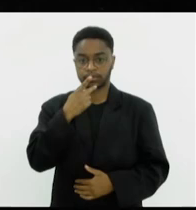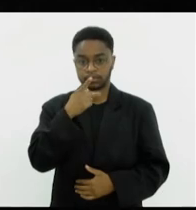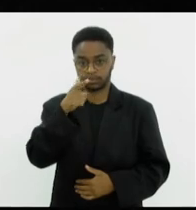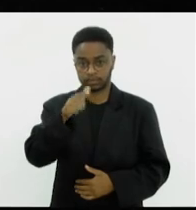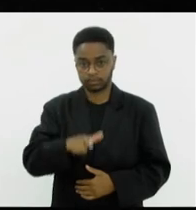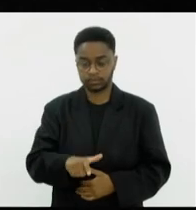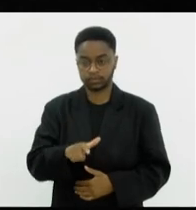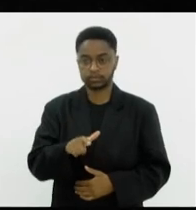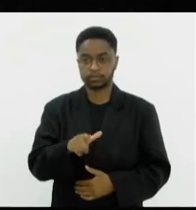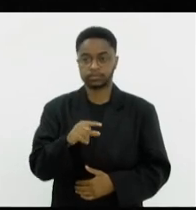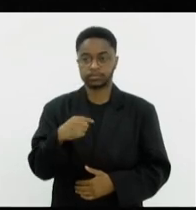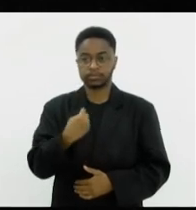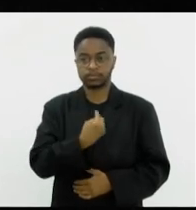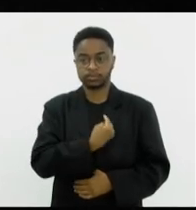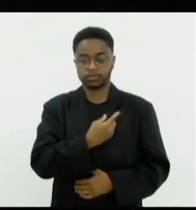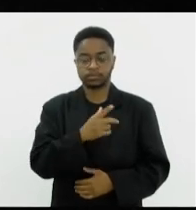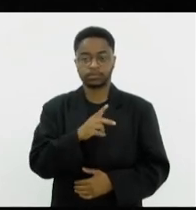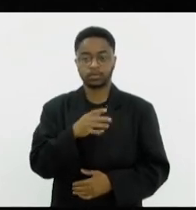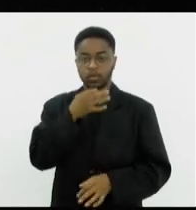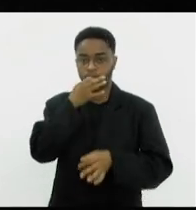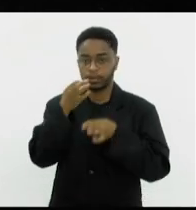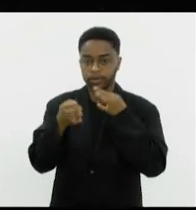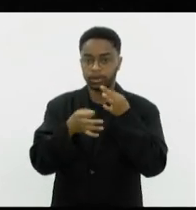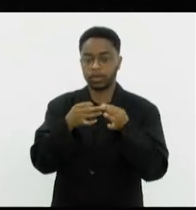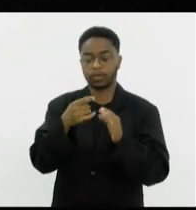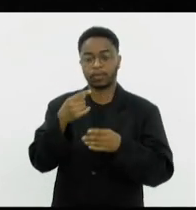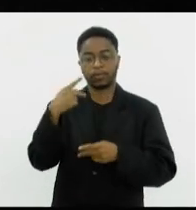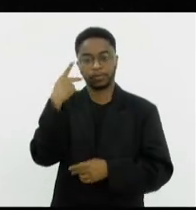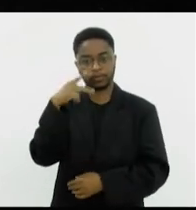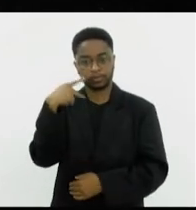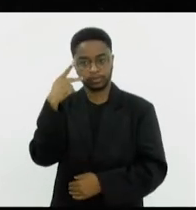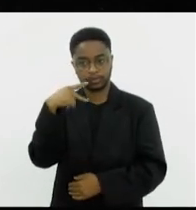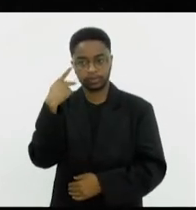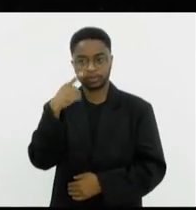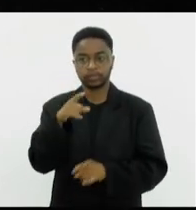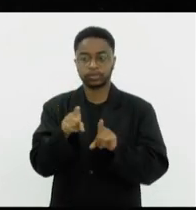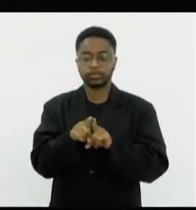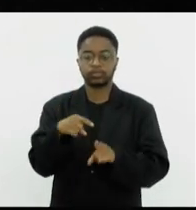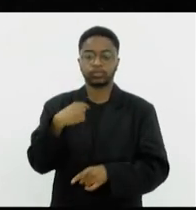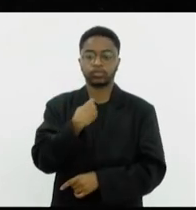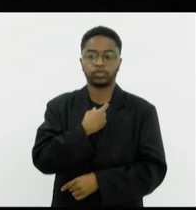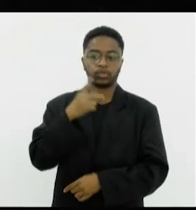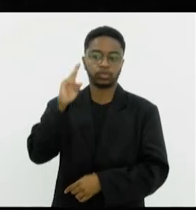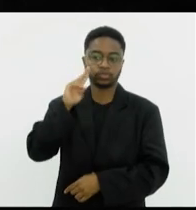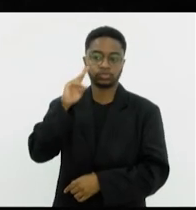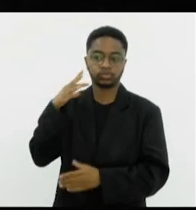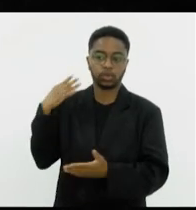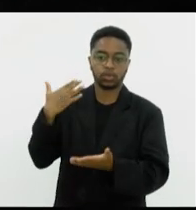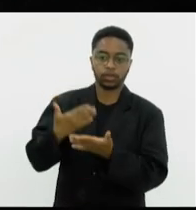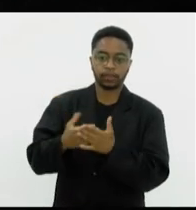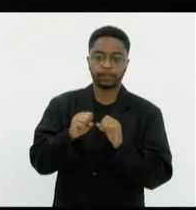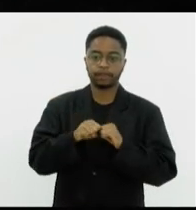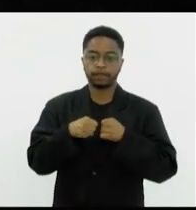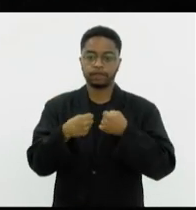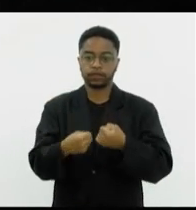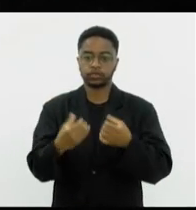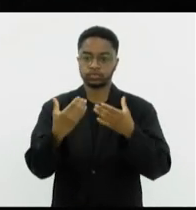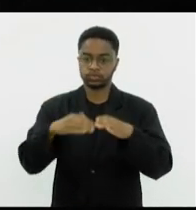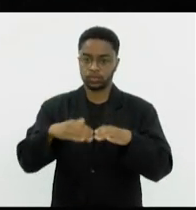a nossa posição política de que nós somos historicamente defensores do concurso